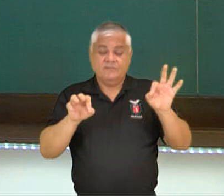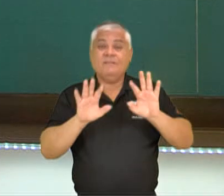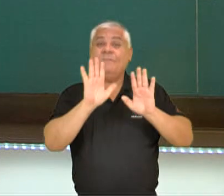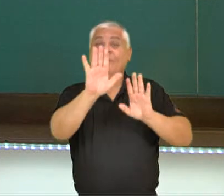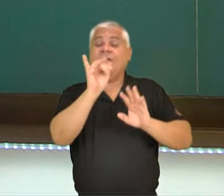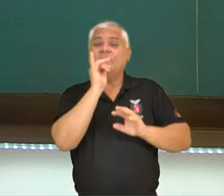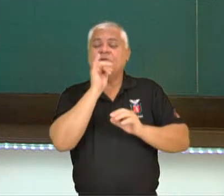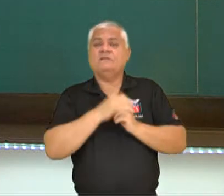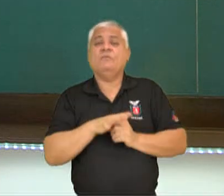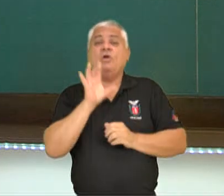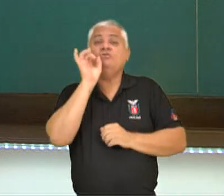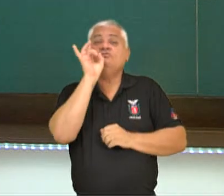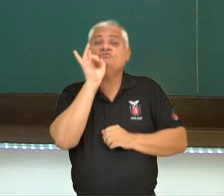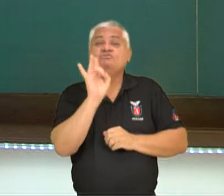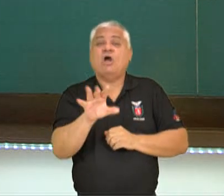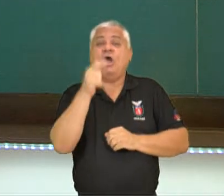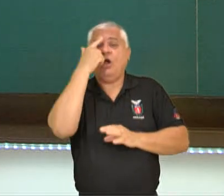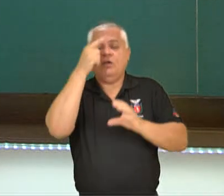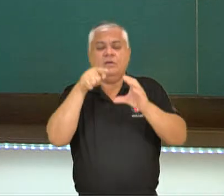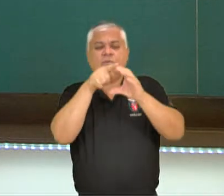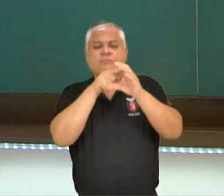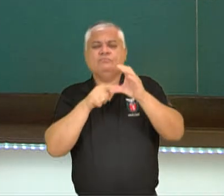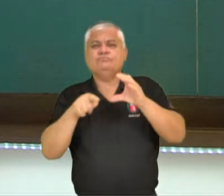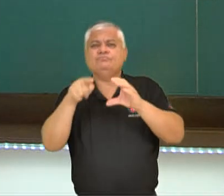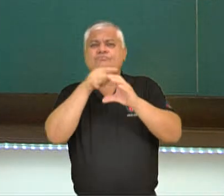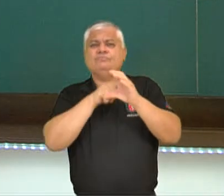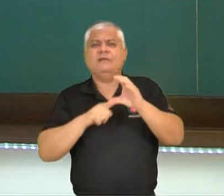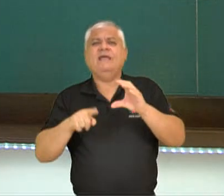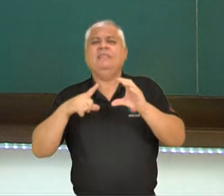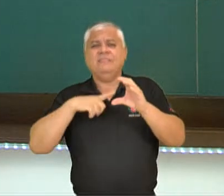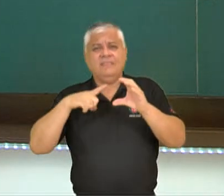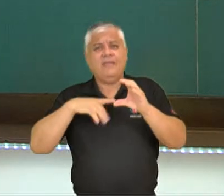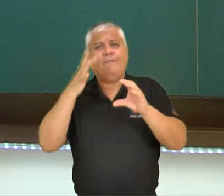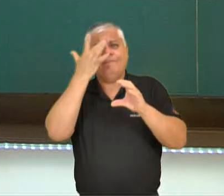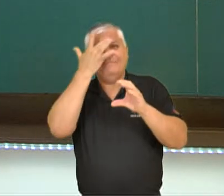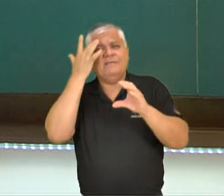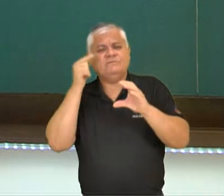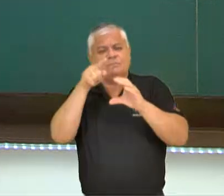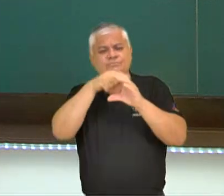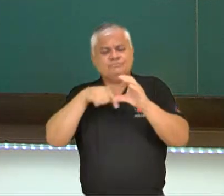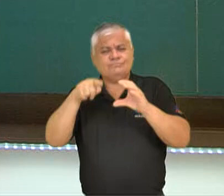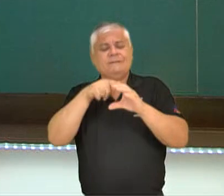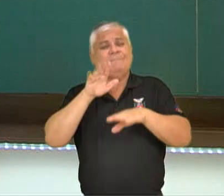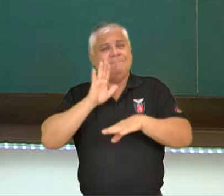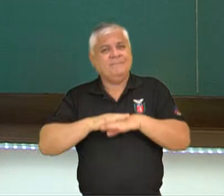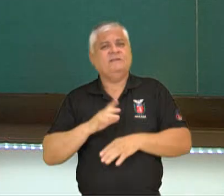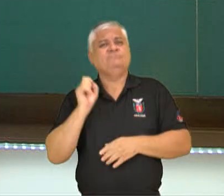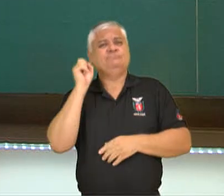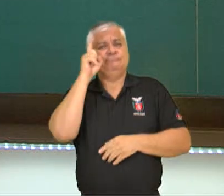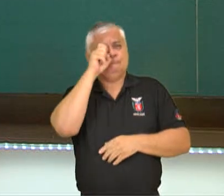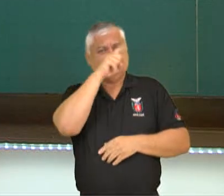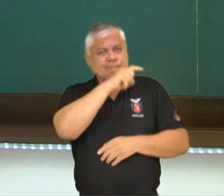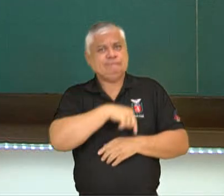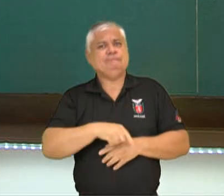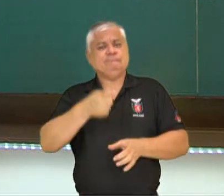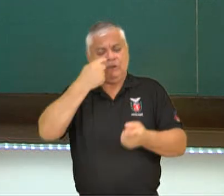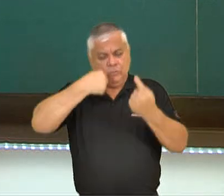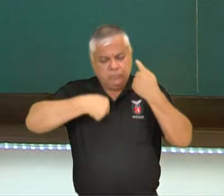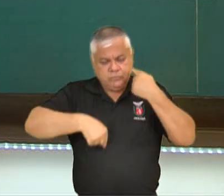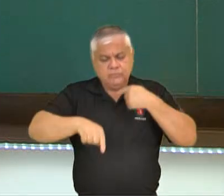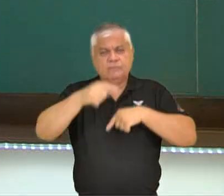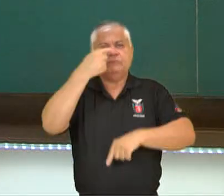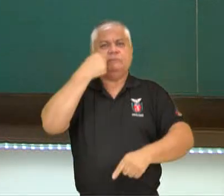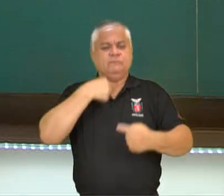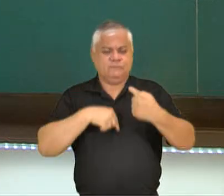pessoas que têm só as hemácias com característica da anemia falciforme, porque essas sim vão ter maiores dificuldades para transporte de